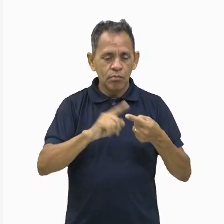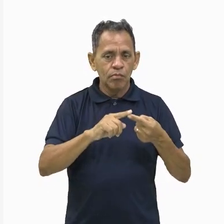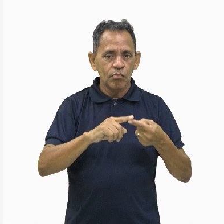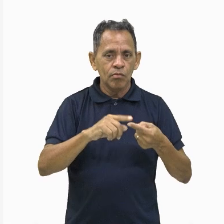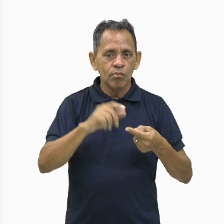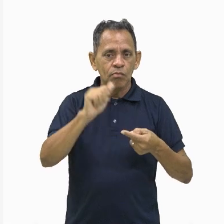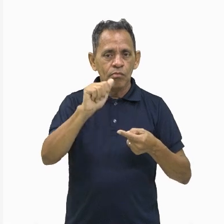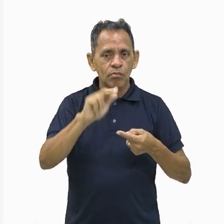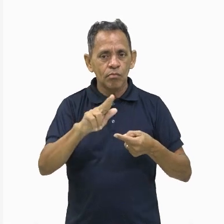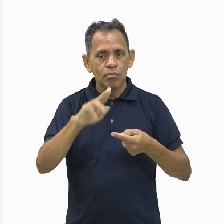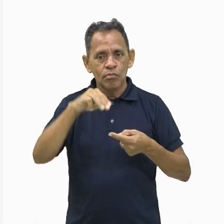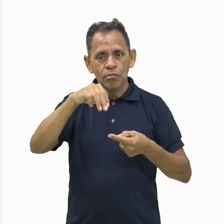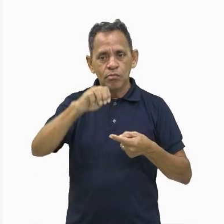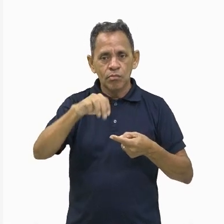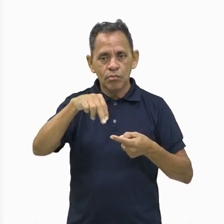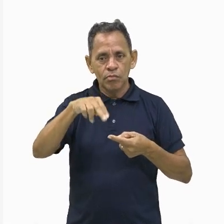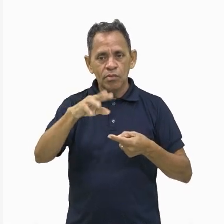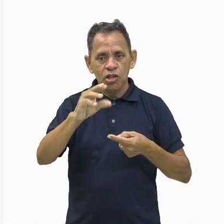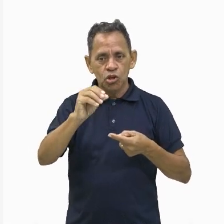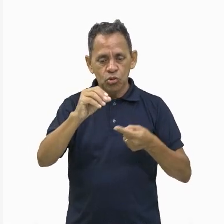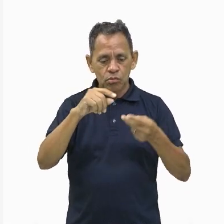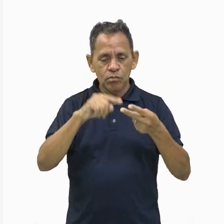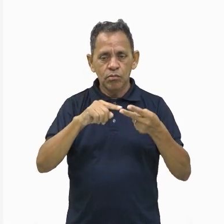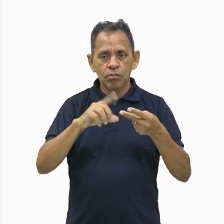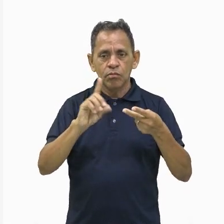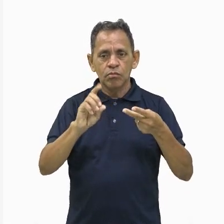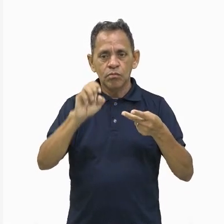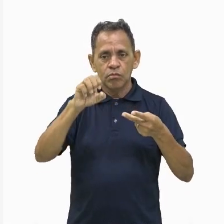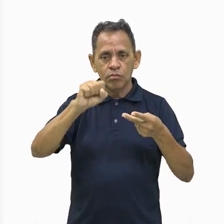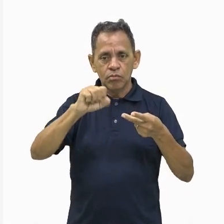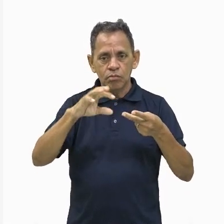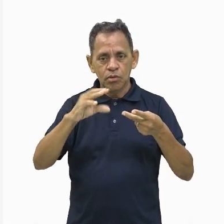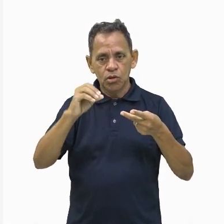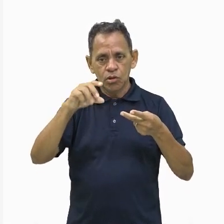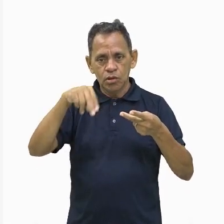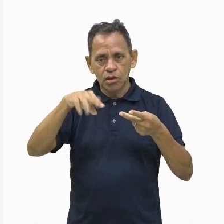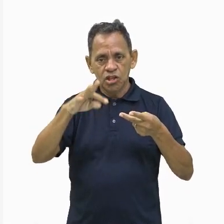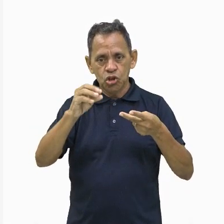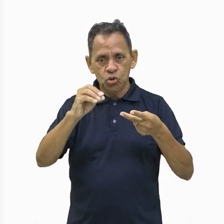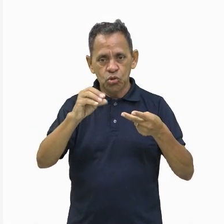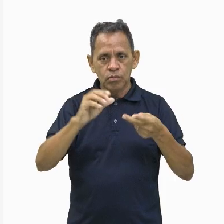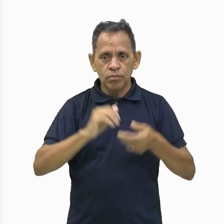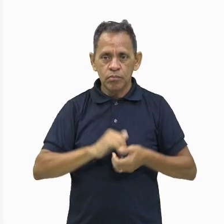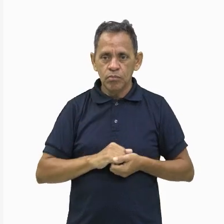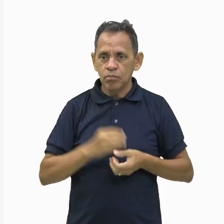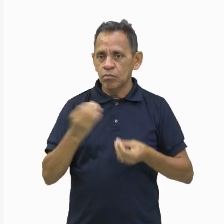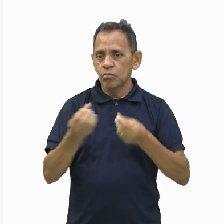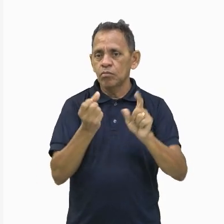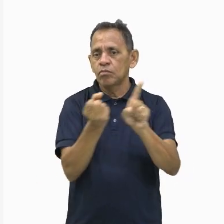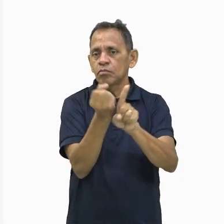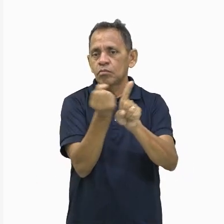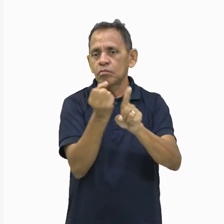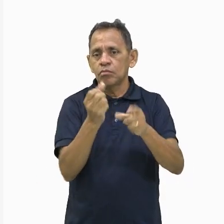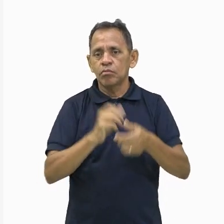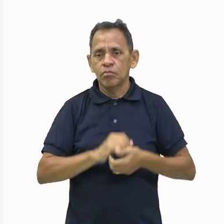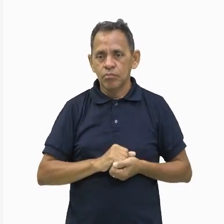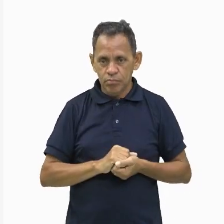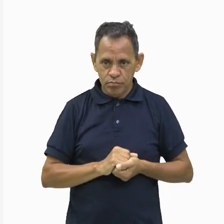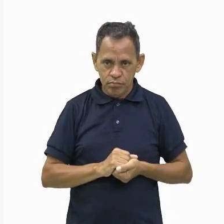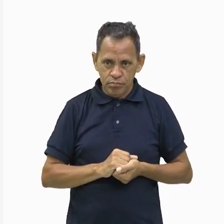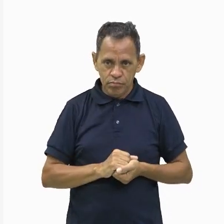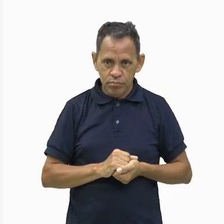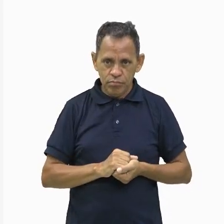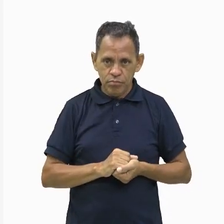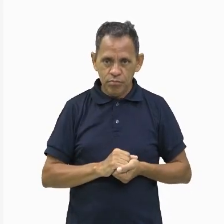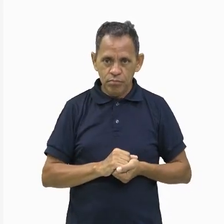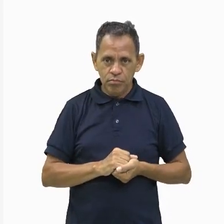final após os reajustes? Bom, precisamos pensar da seguinte maneira. Bora identificar o fator de aumento? Vamos